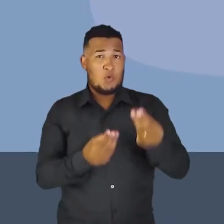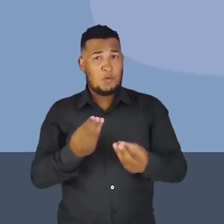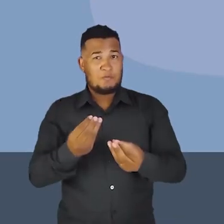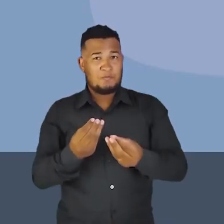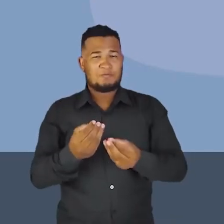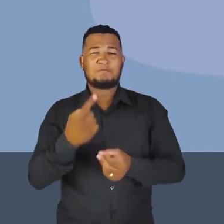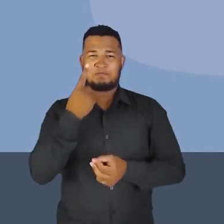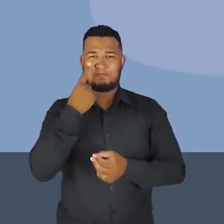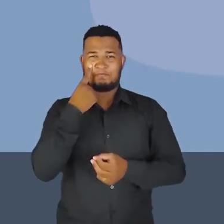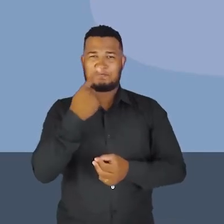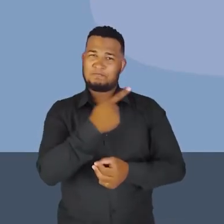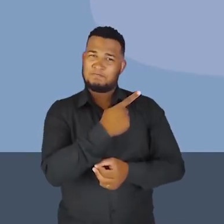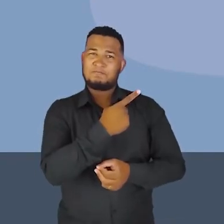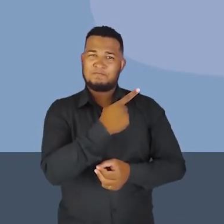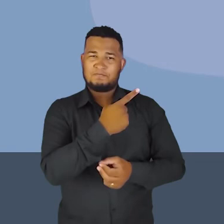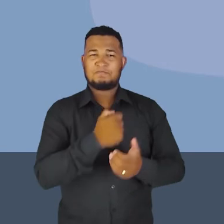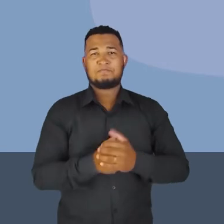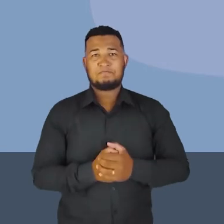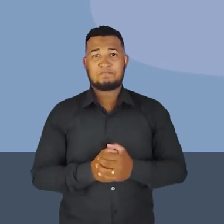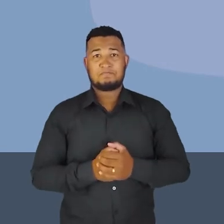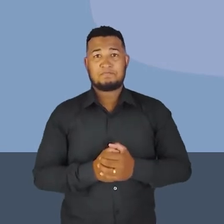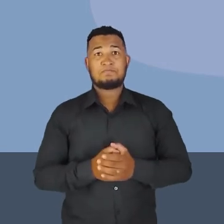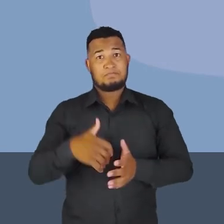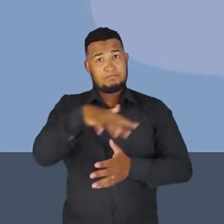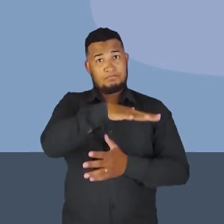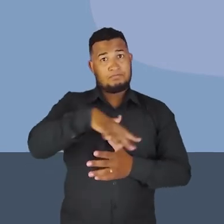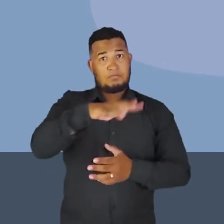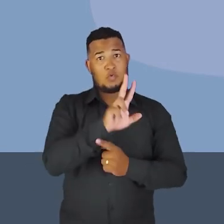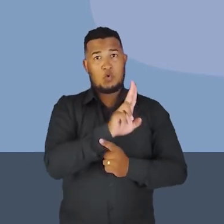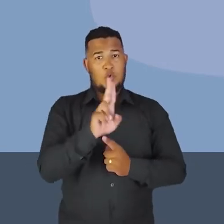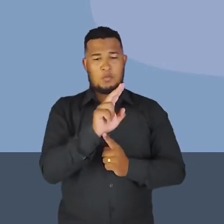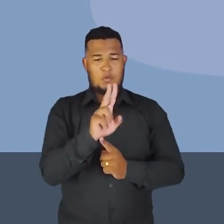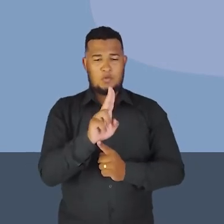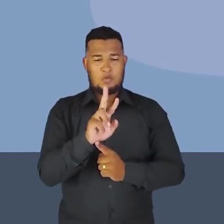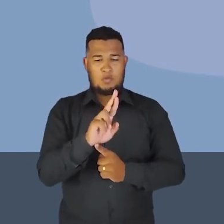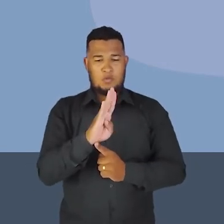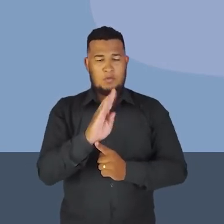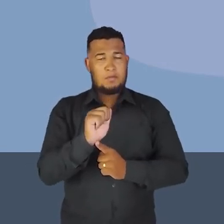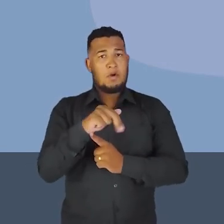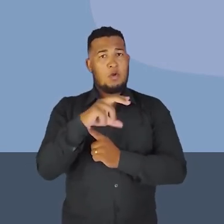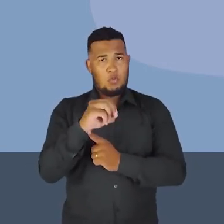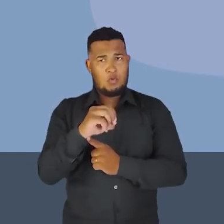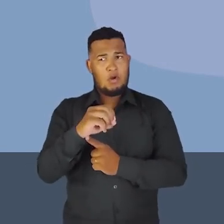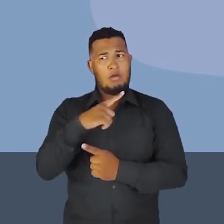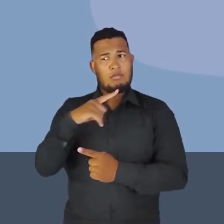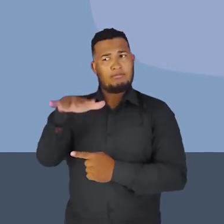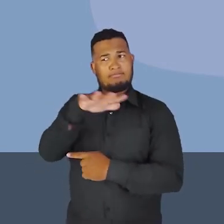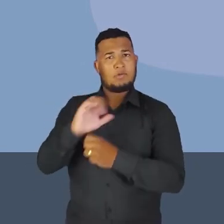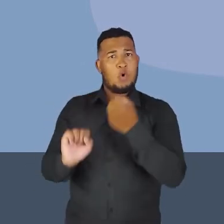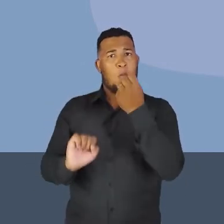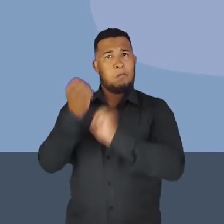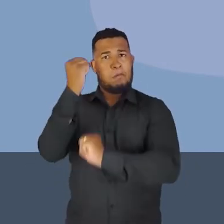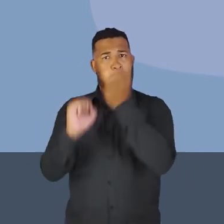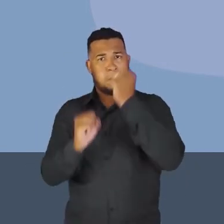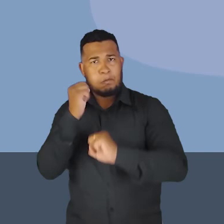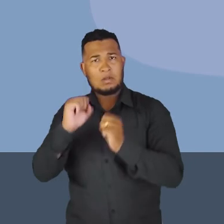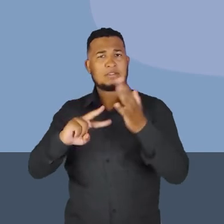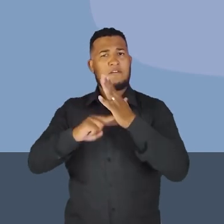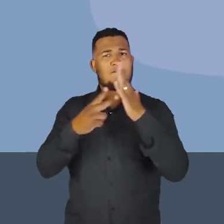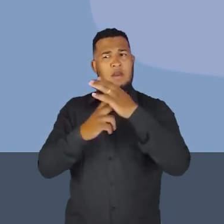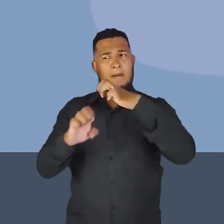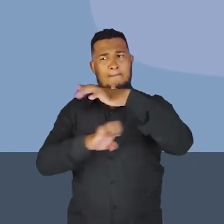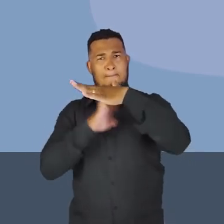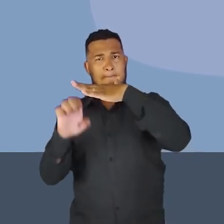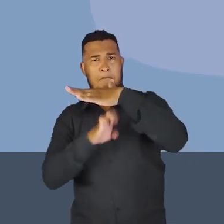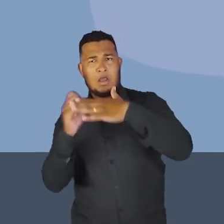tela? Bom, esse espaço urbano hoje, ele está dividido em área industrial, onde apresenta então grande quantidade de empresas,